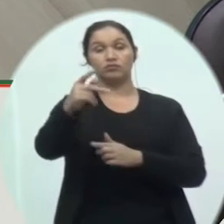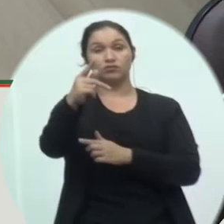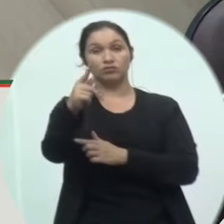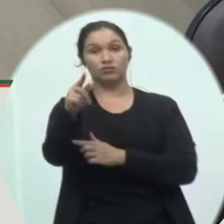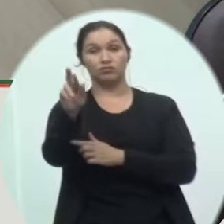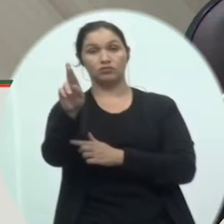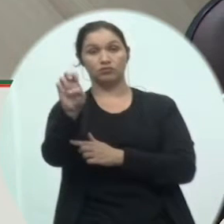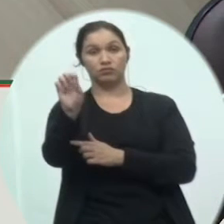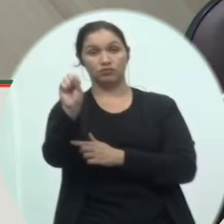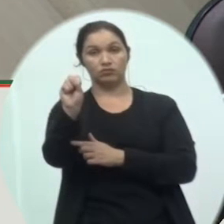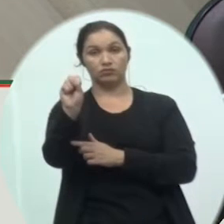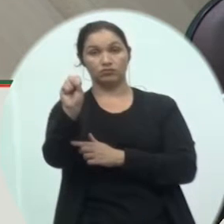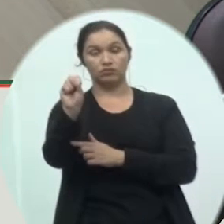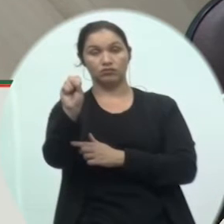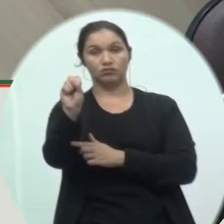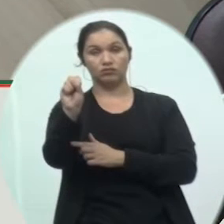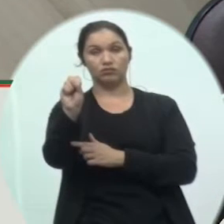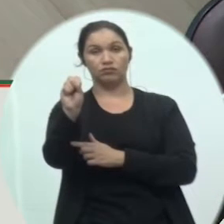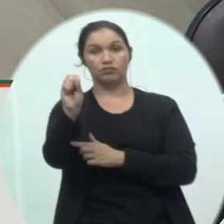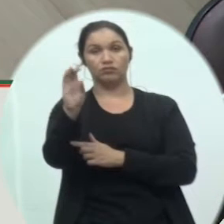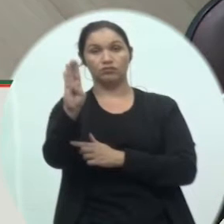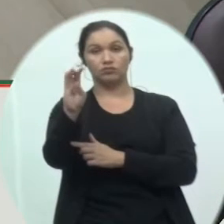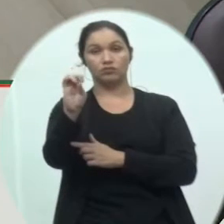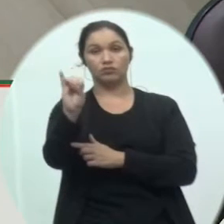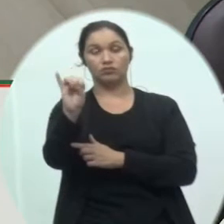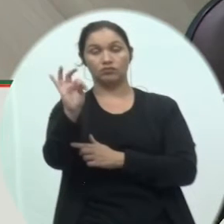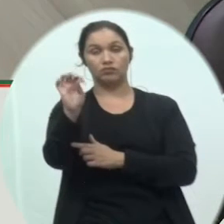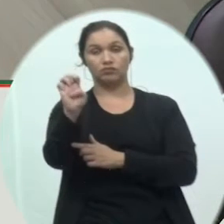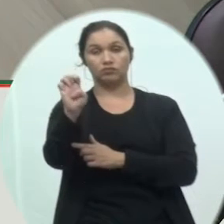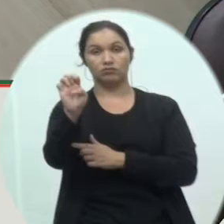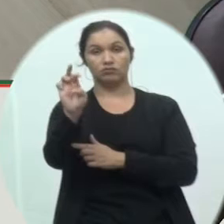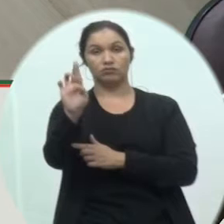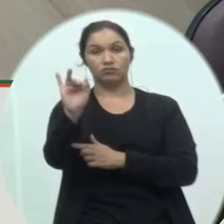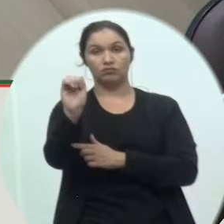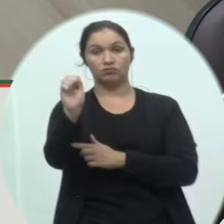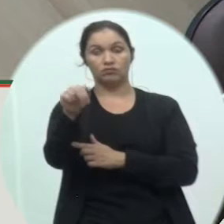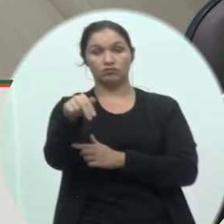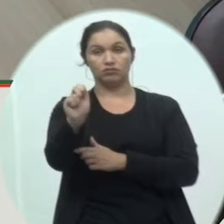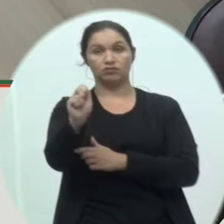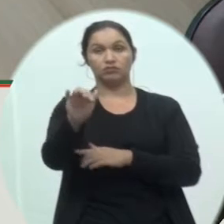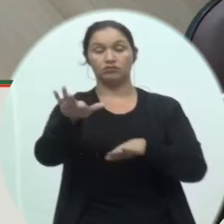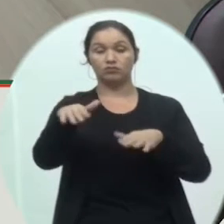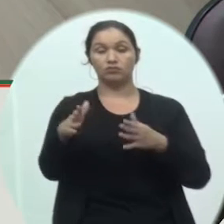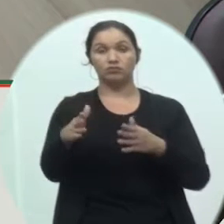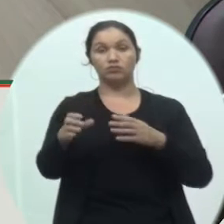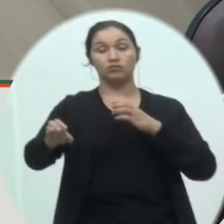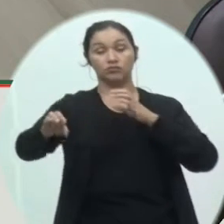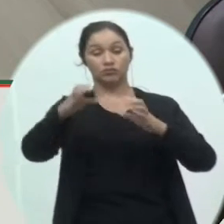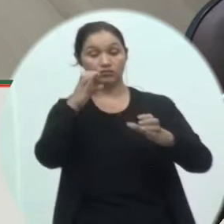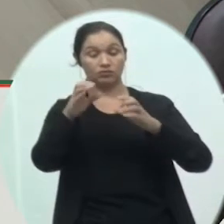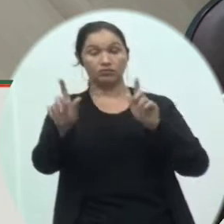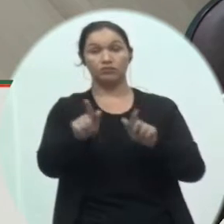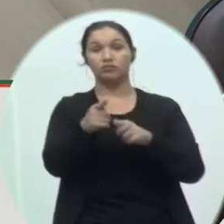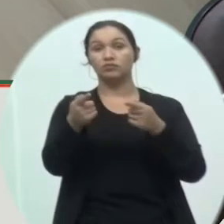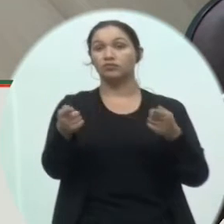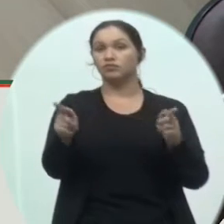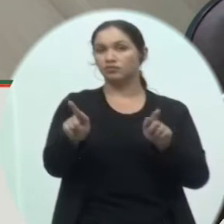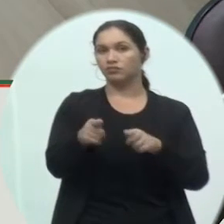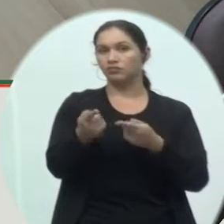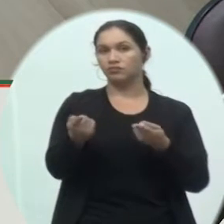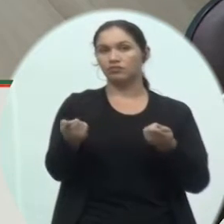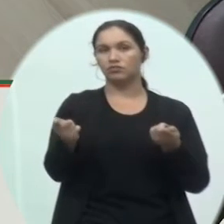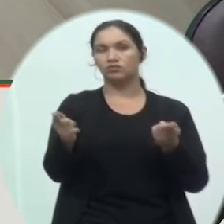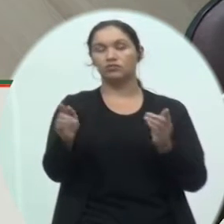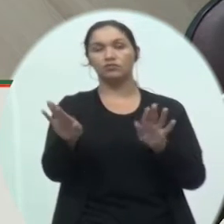contados os hinos de números 530 e 365, foi lavrado pelo